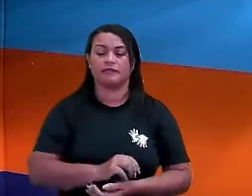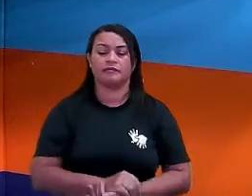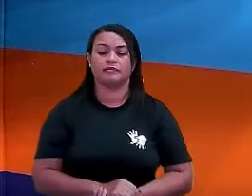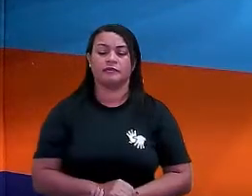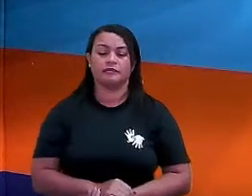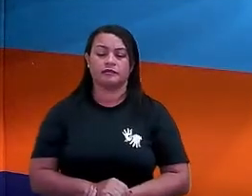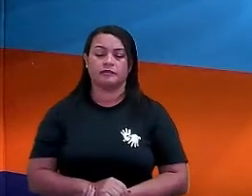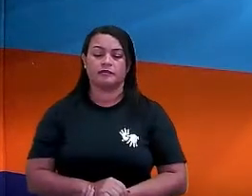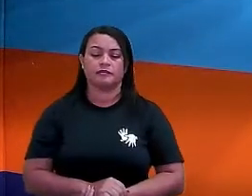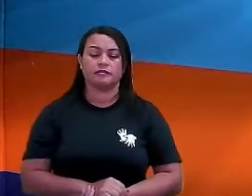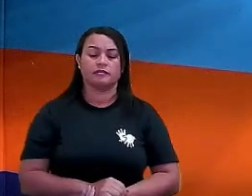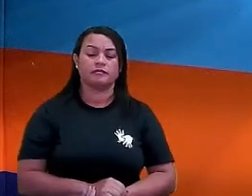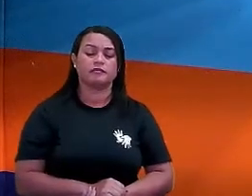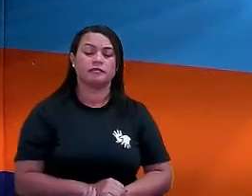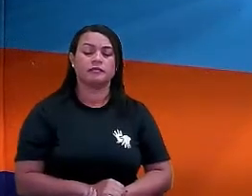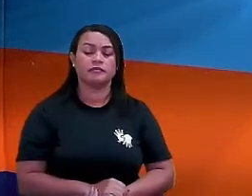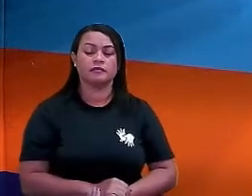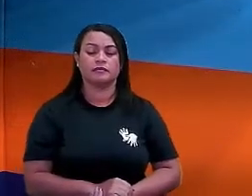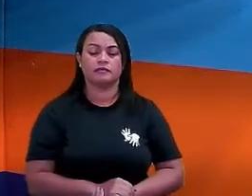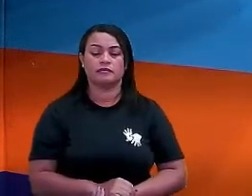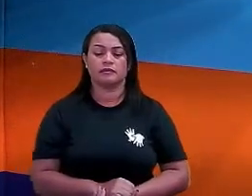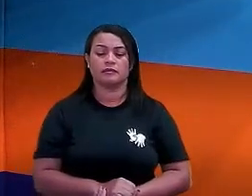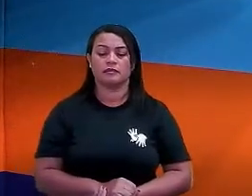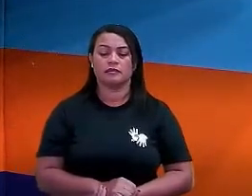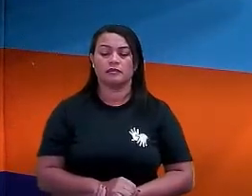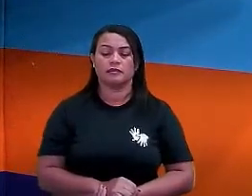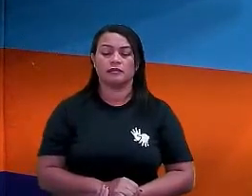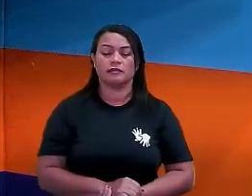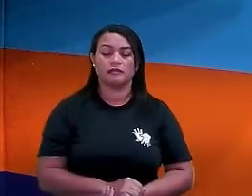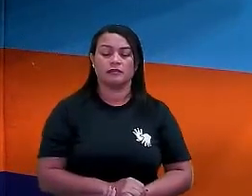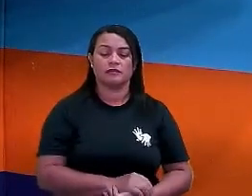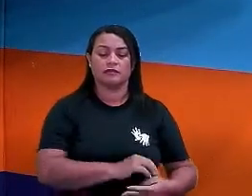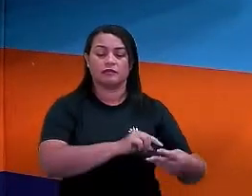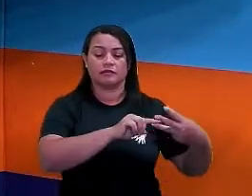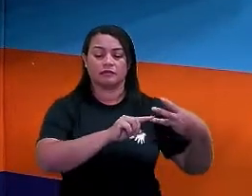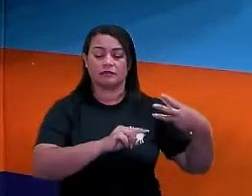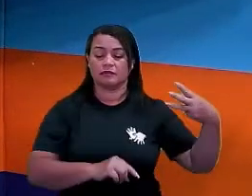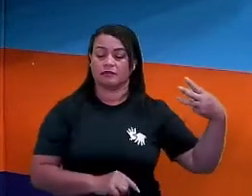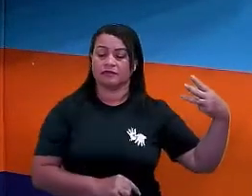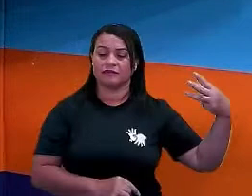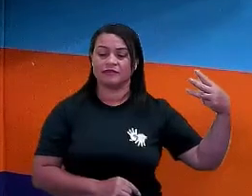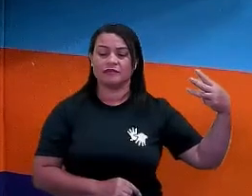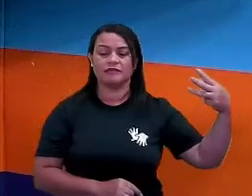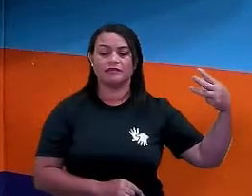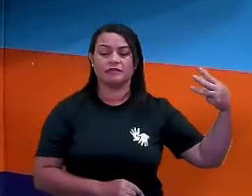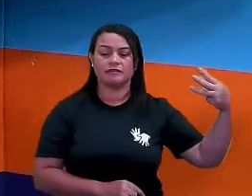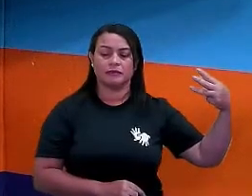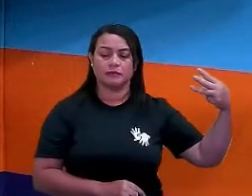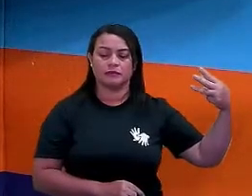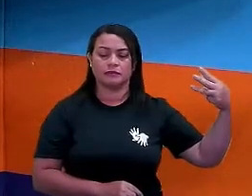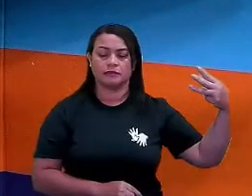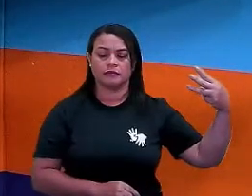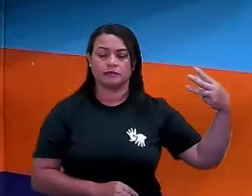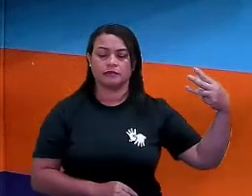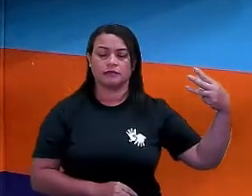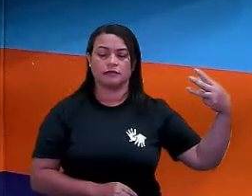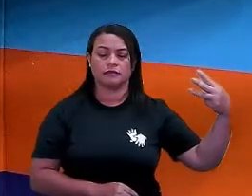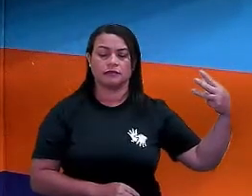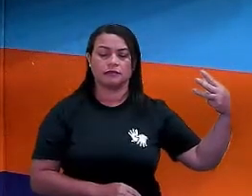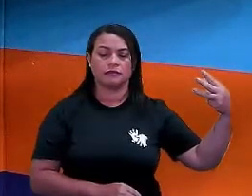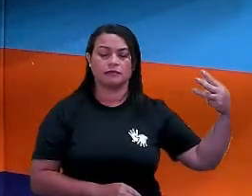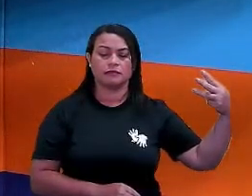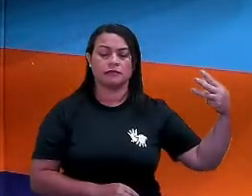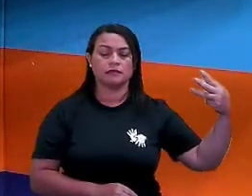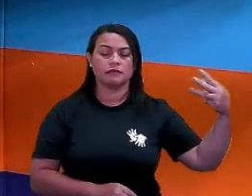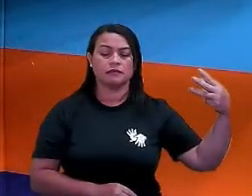are had again, I will tell the teacher. Take your umbrella. It will rain soon. Or